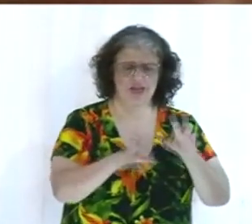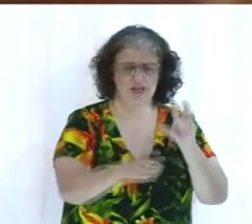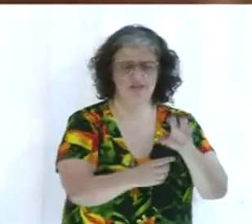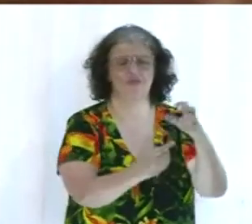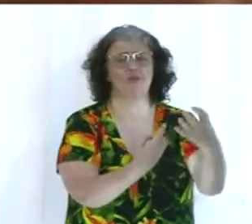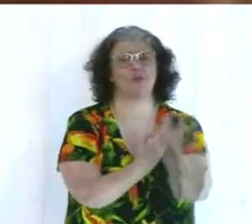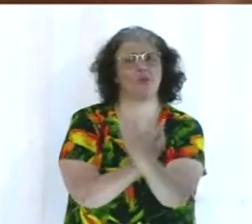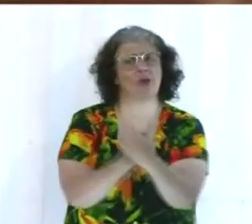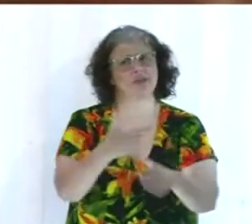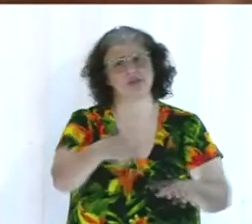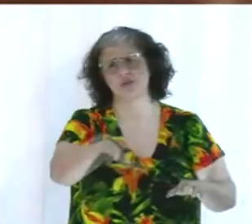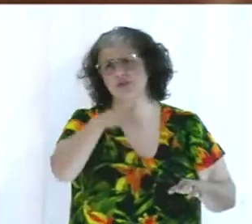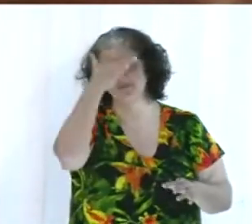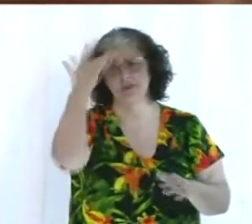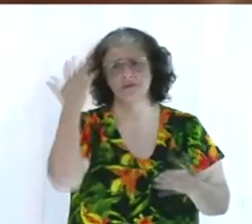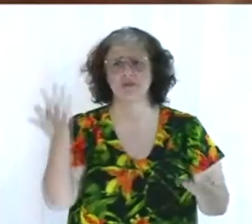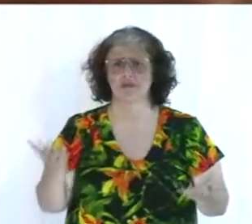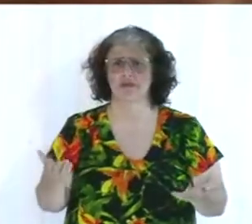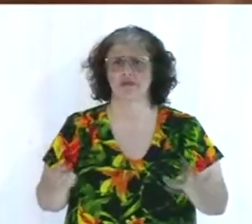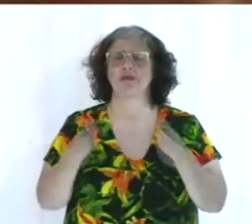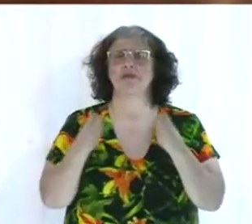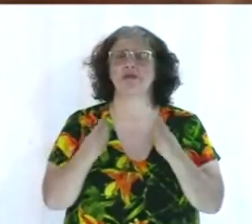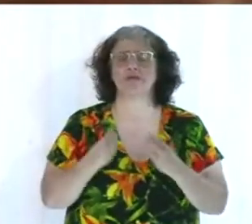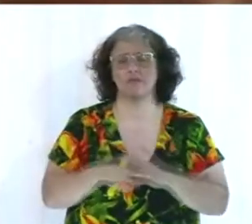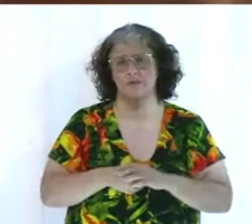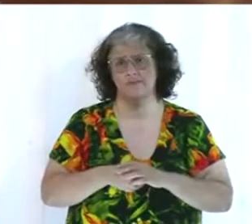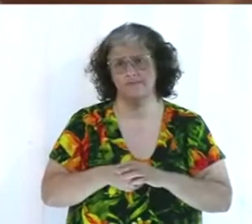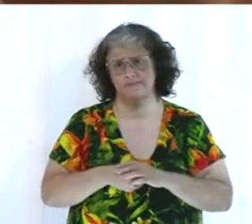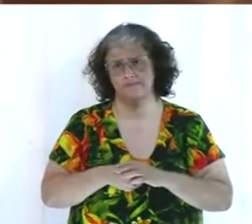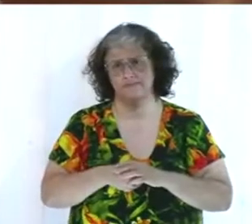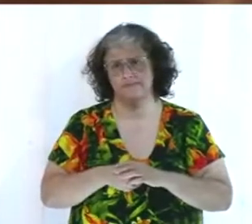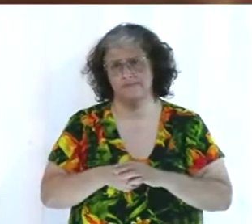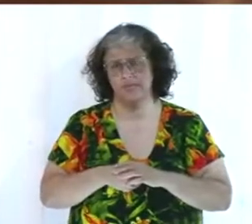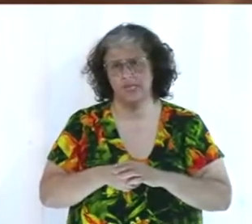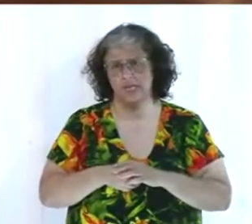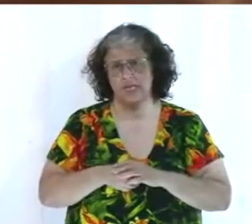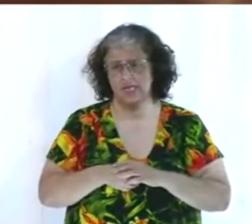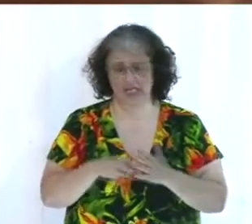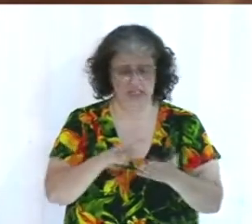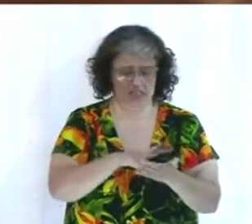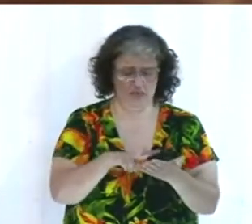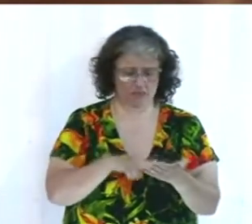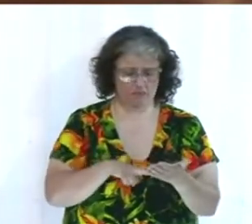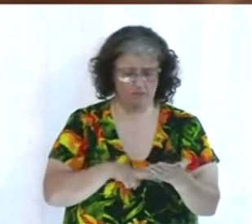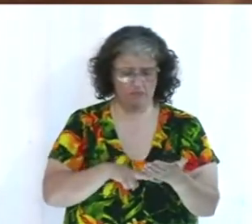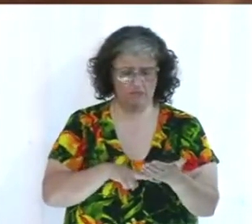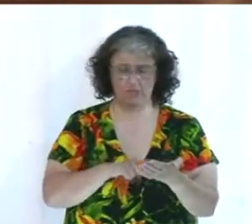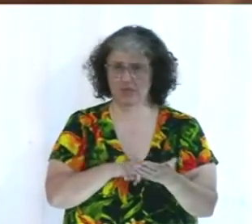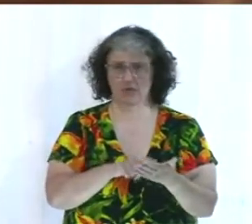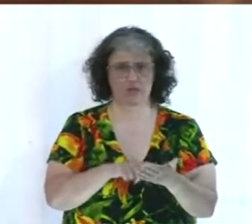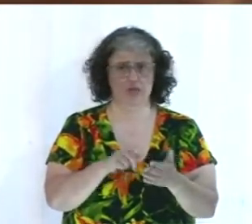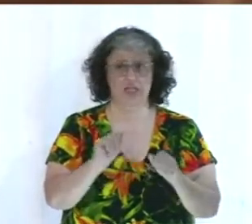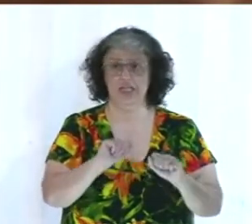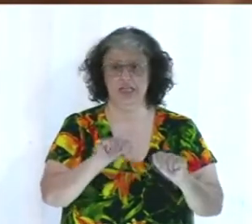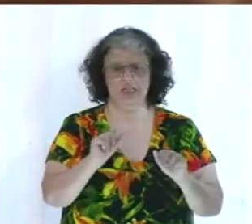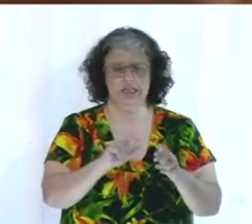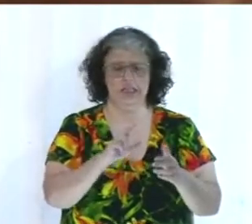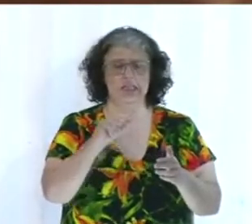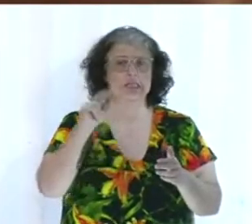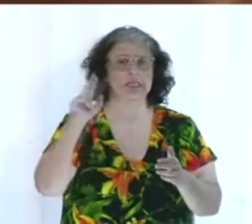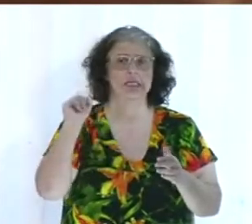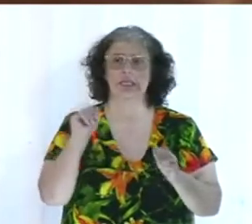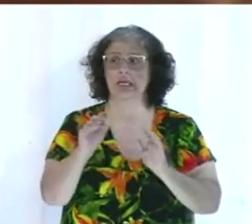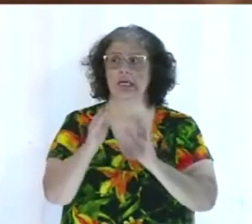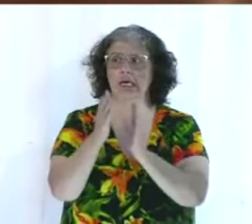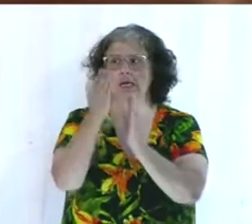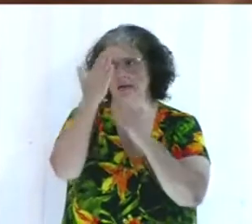evangelho. E é por isso que essa carta não tem espaço nem para um momento de ações de graças, ele vai direto ao